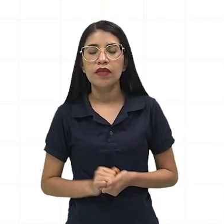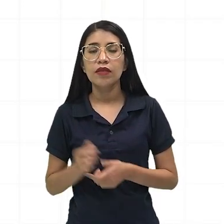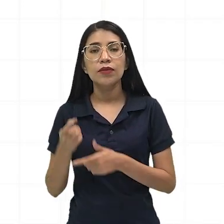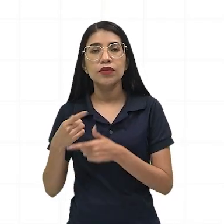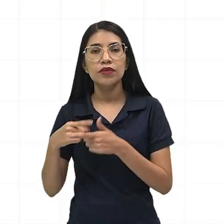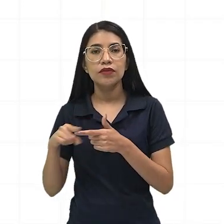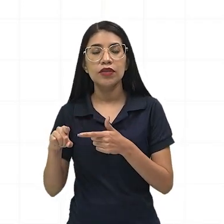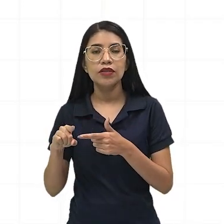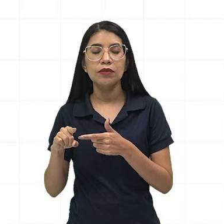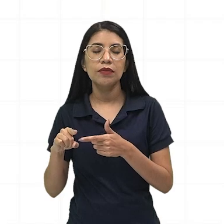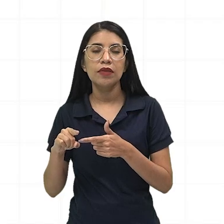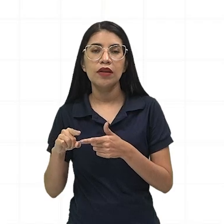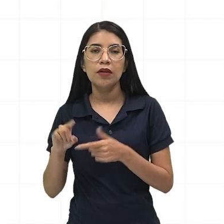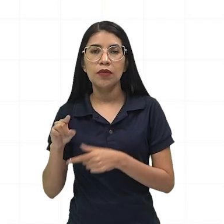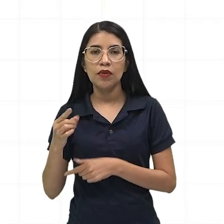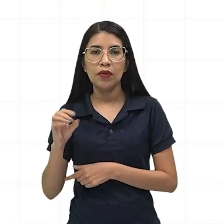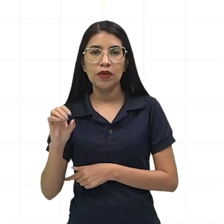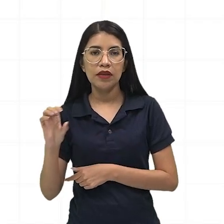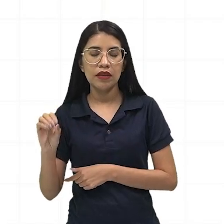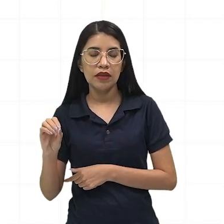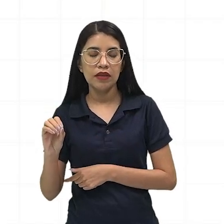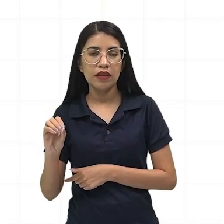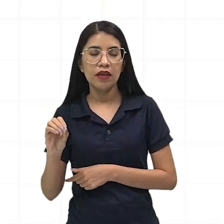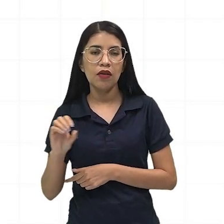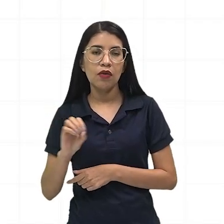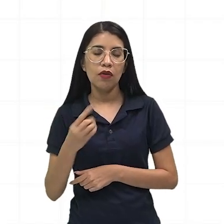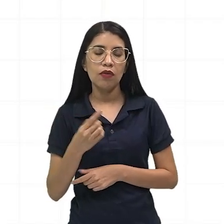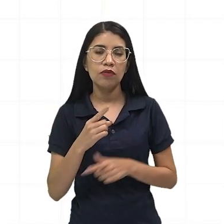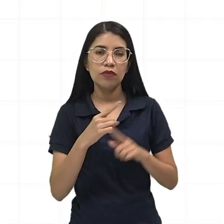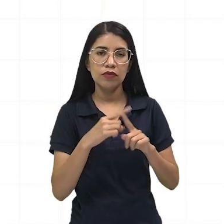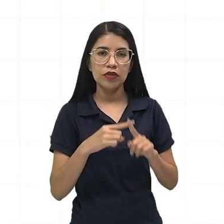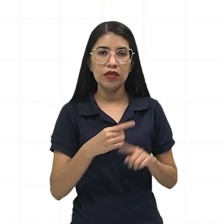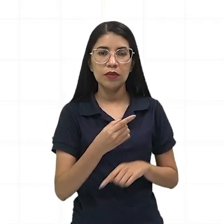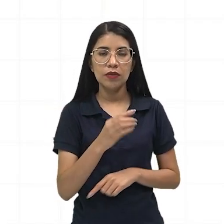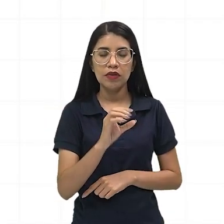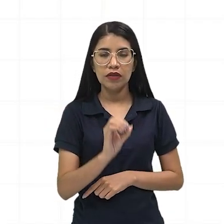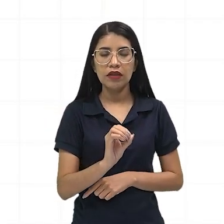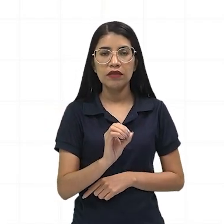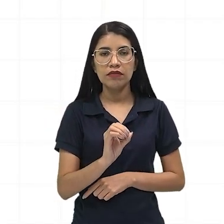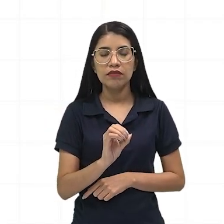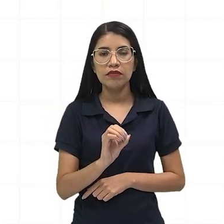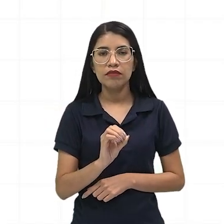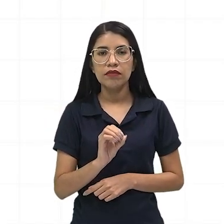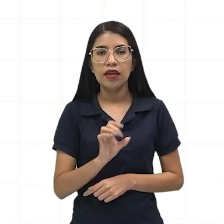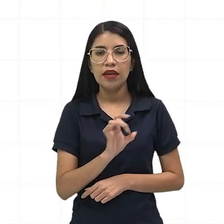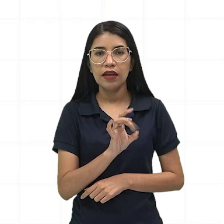né? Dividindo por 10 ou multiplicando por 10 cada